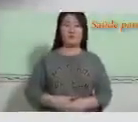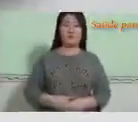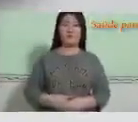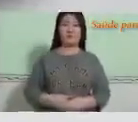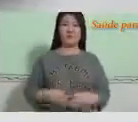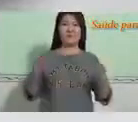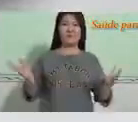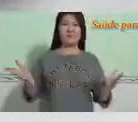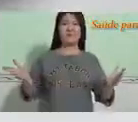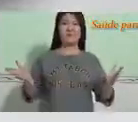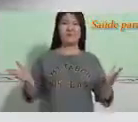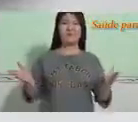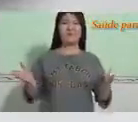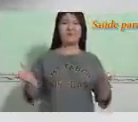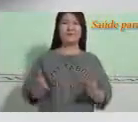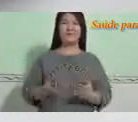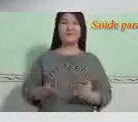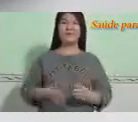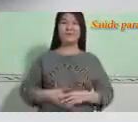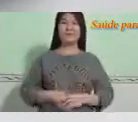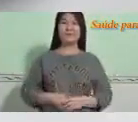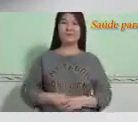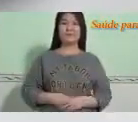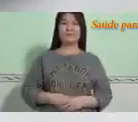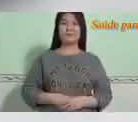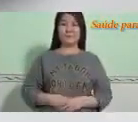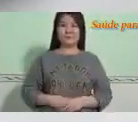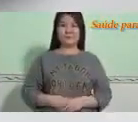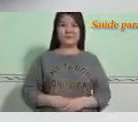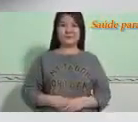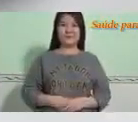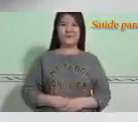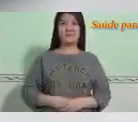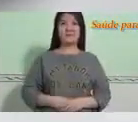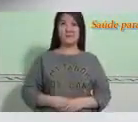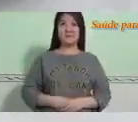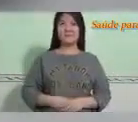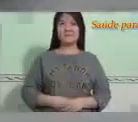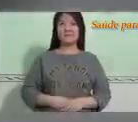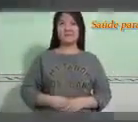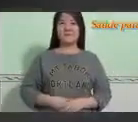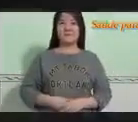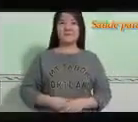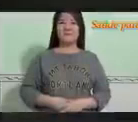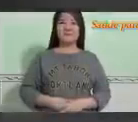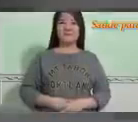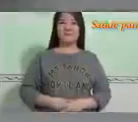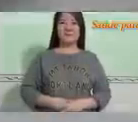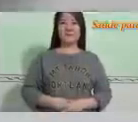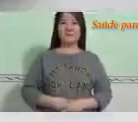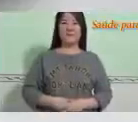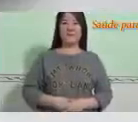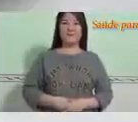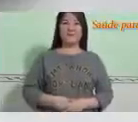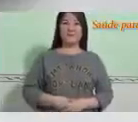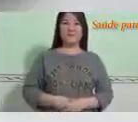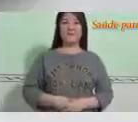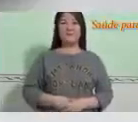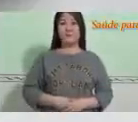espermatozoides vírgula por vírgula destruição das células musculares e doença neuromuscular tóxica